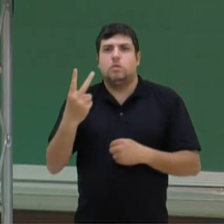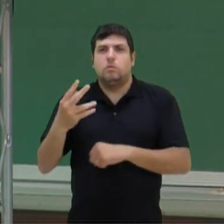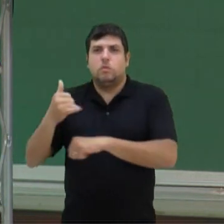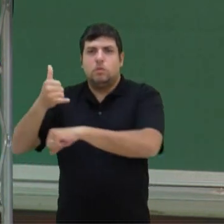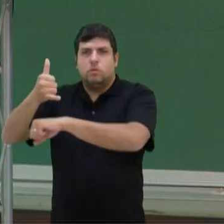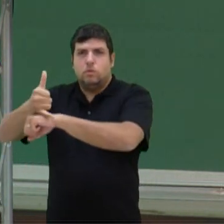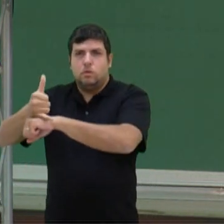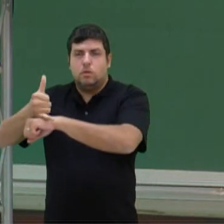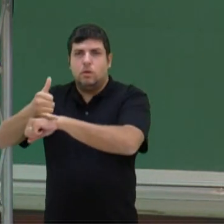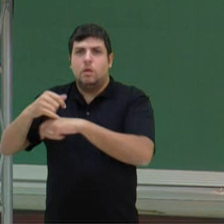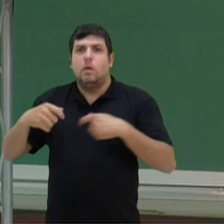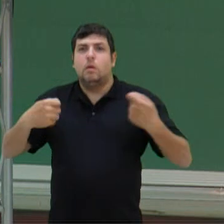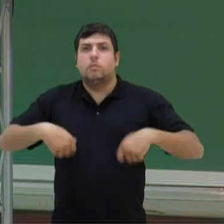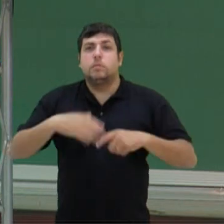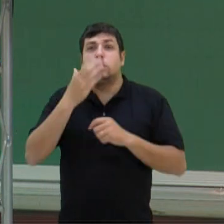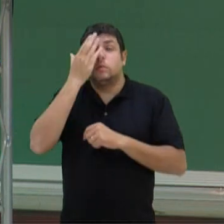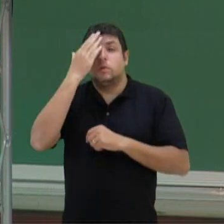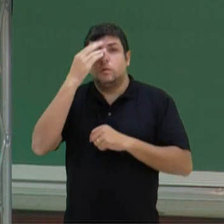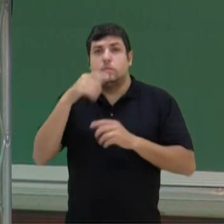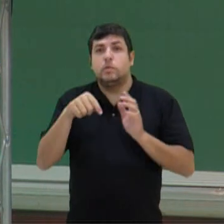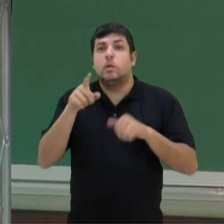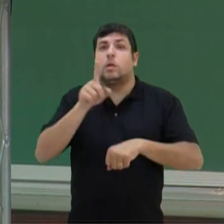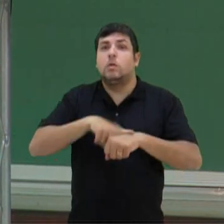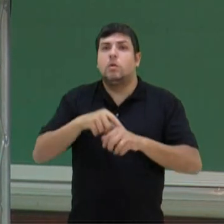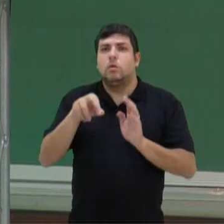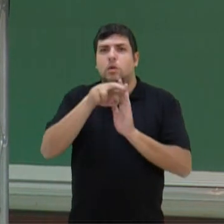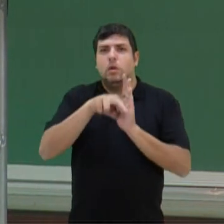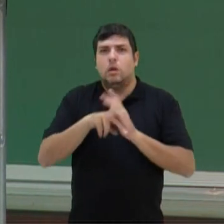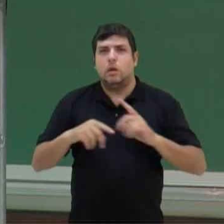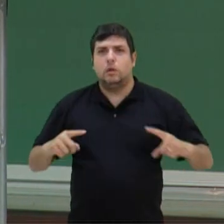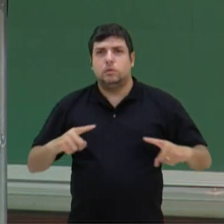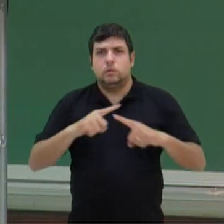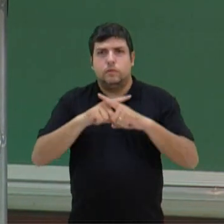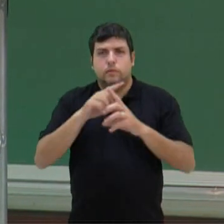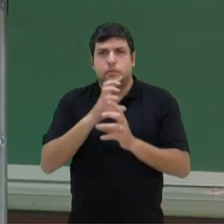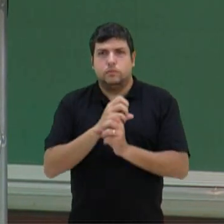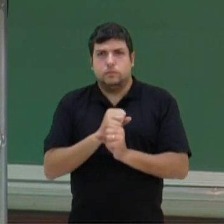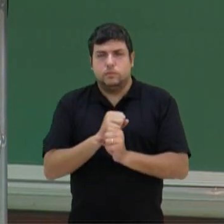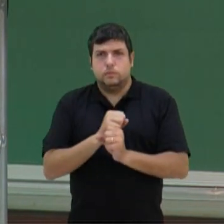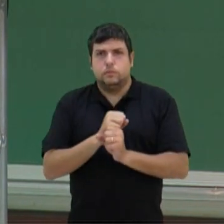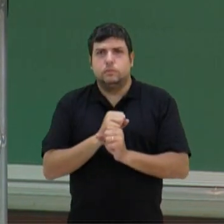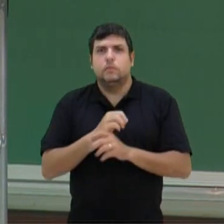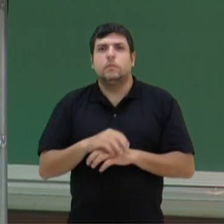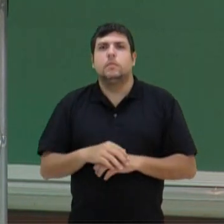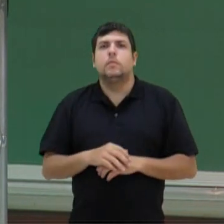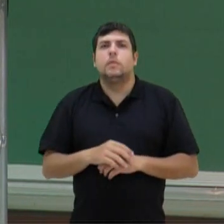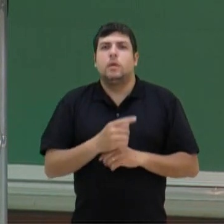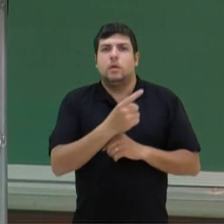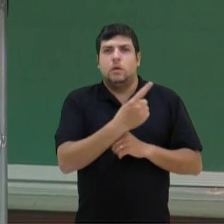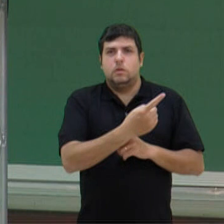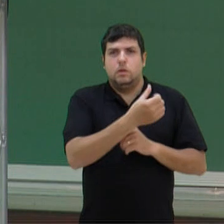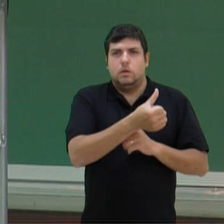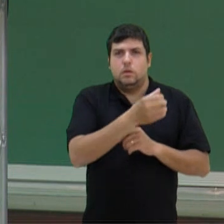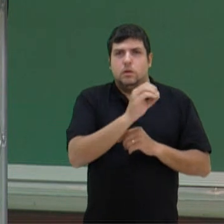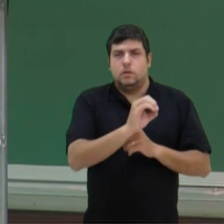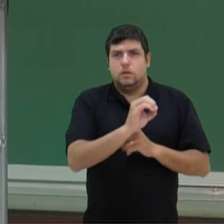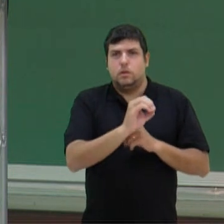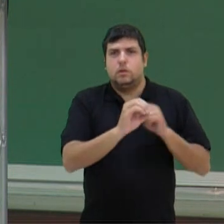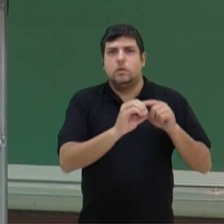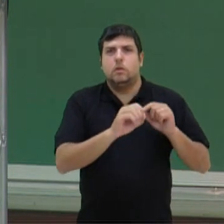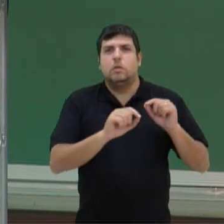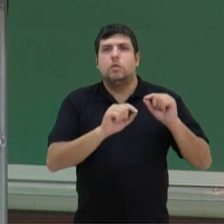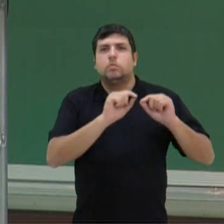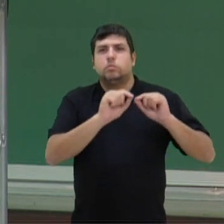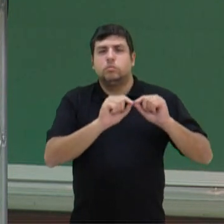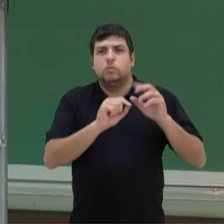isso na hora de fazer a regra de 3 para o nosso cálculo, tá? Então, 160, coloquei o 1 aqui só para enfatizar que a gente está na